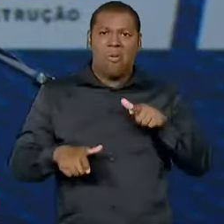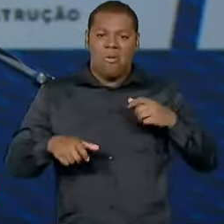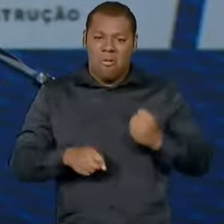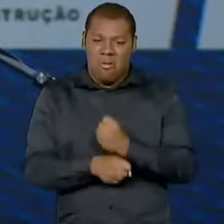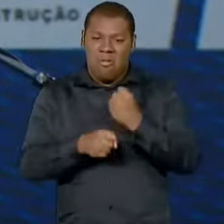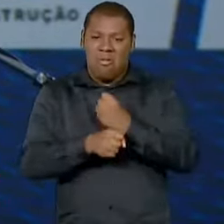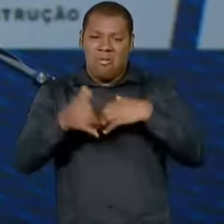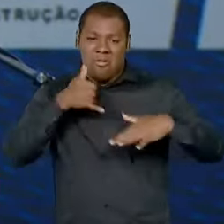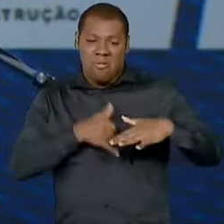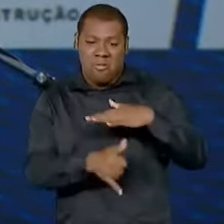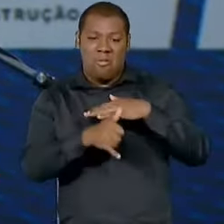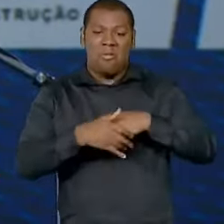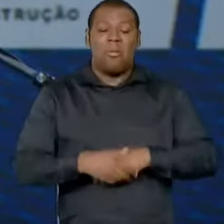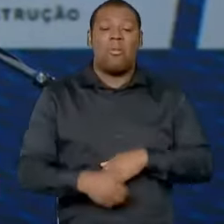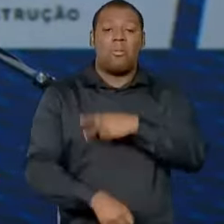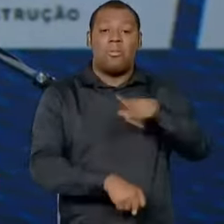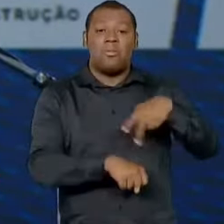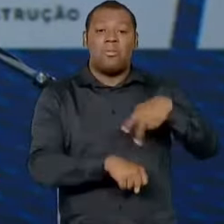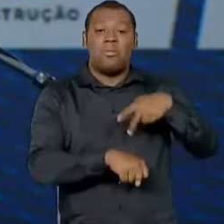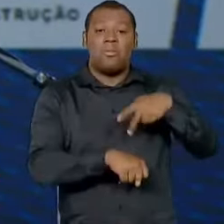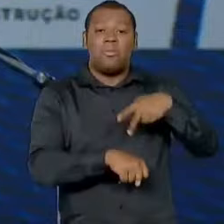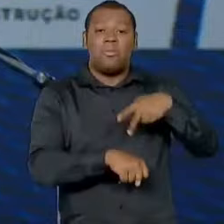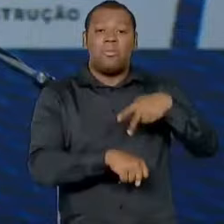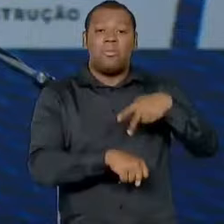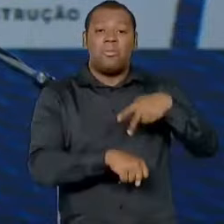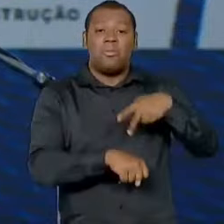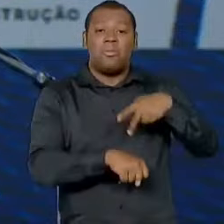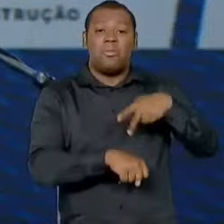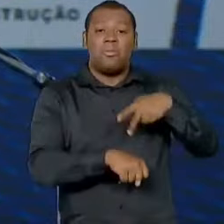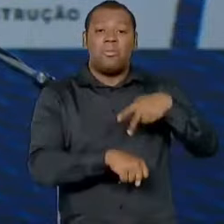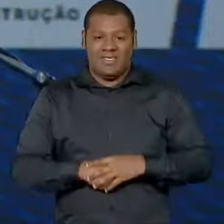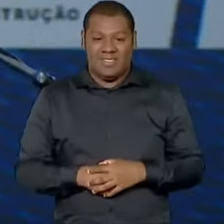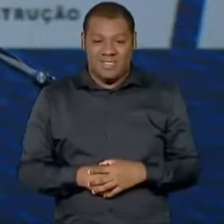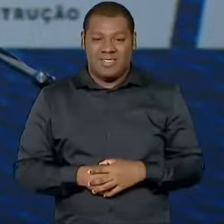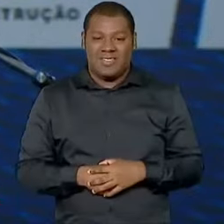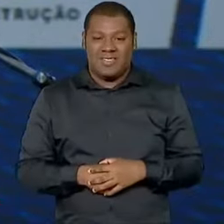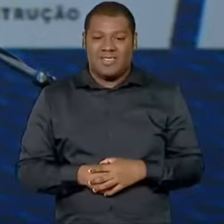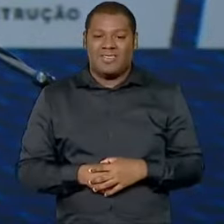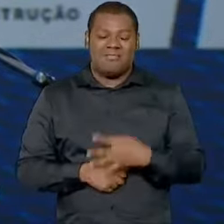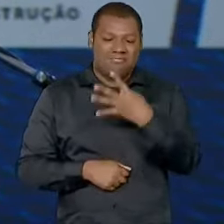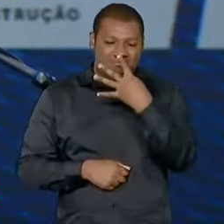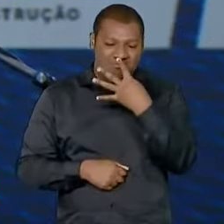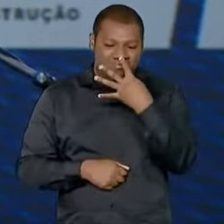representa para a França uma transferência inigualada de tecnologias.